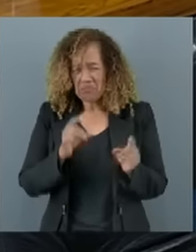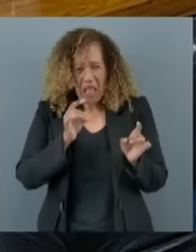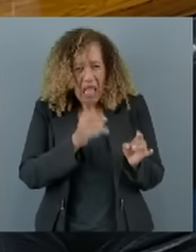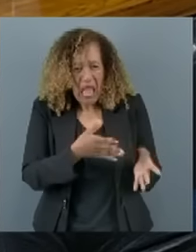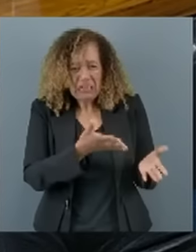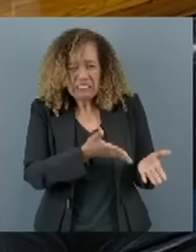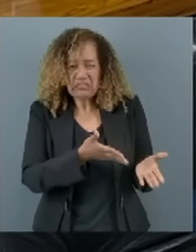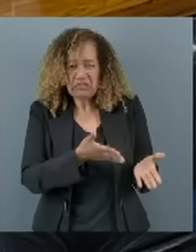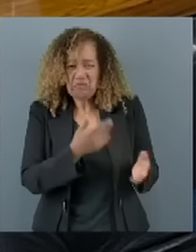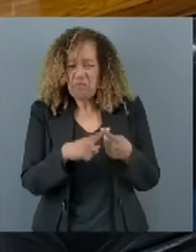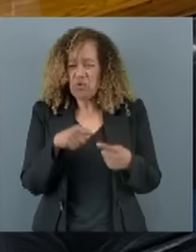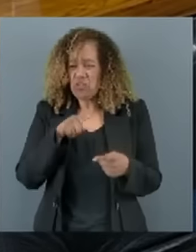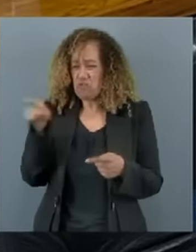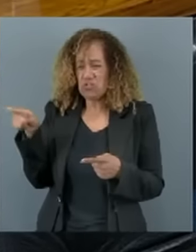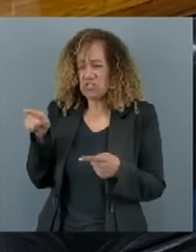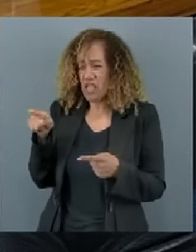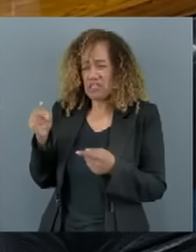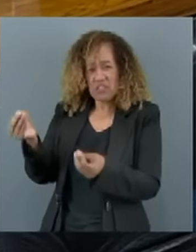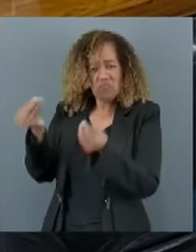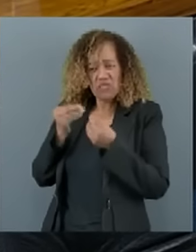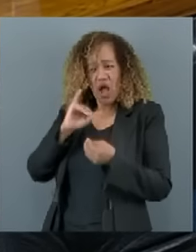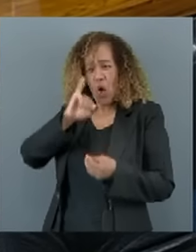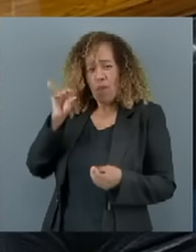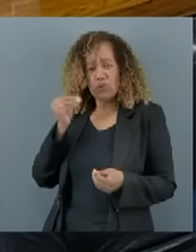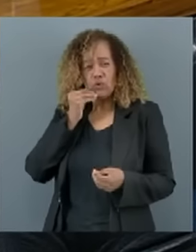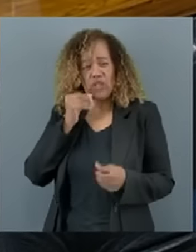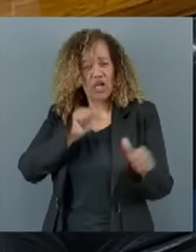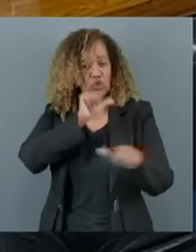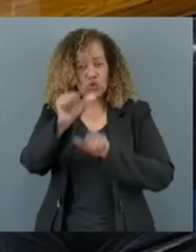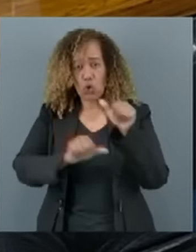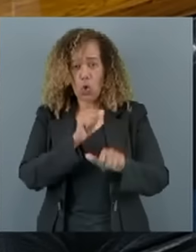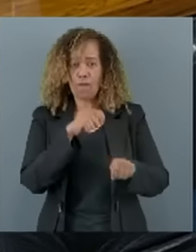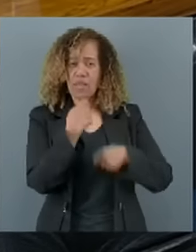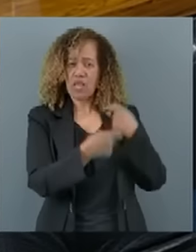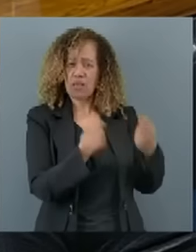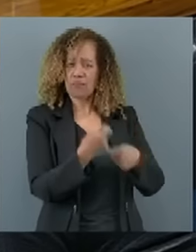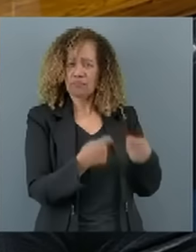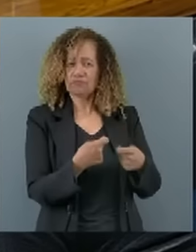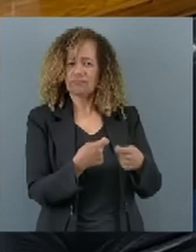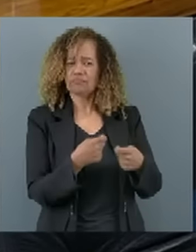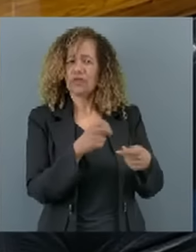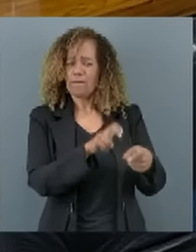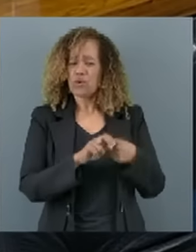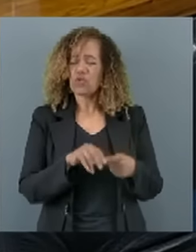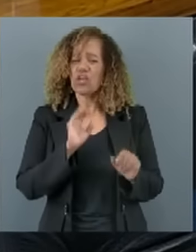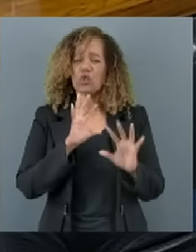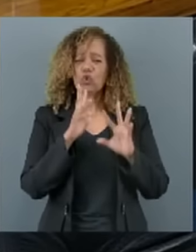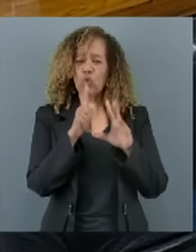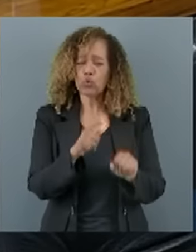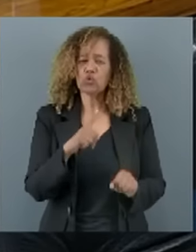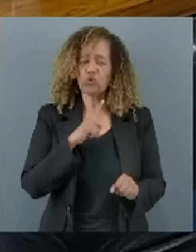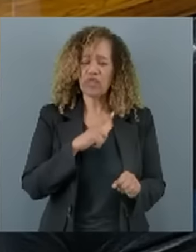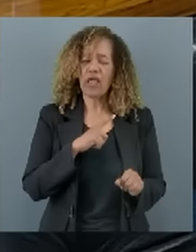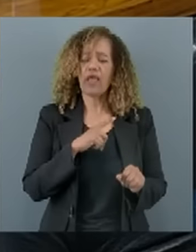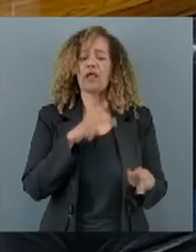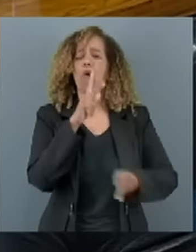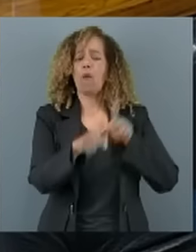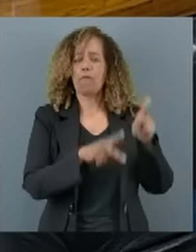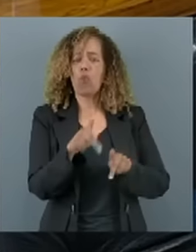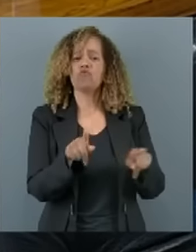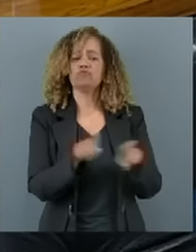porque vocês não nos dão oportunidade do desenvolvimento econômico mas tudo aquilo que eu tenho eu quero que o meu povo também